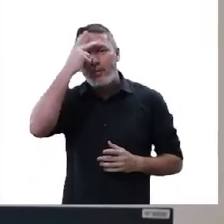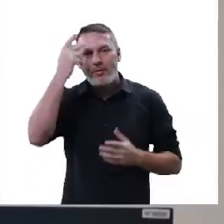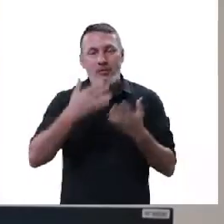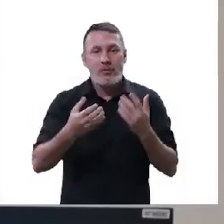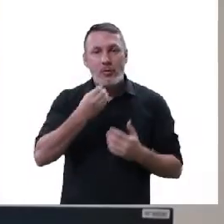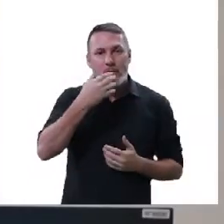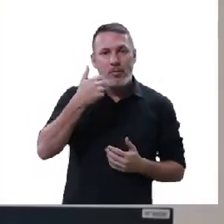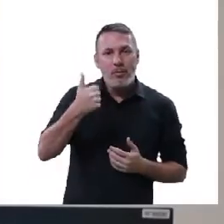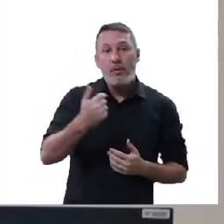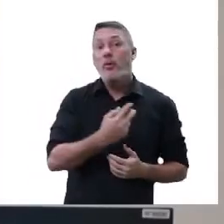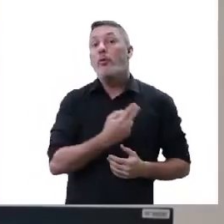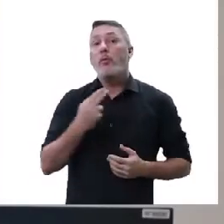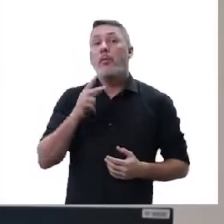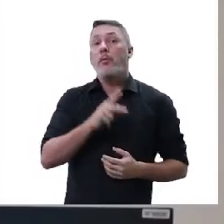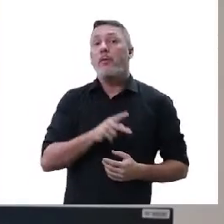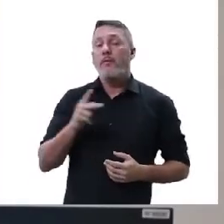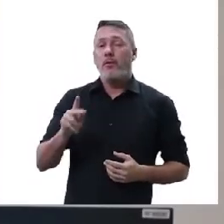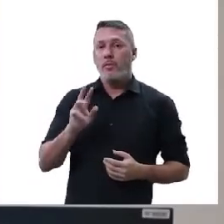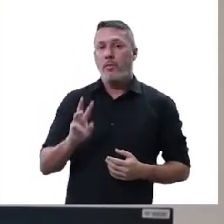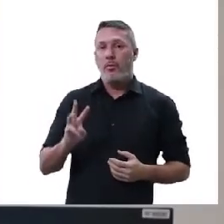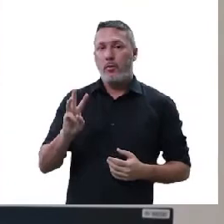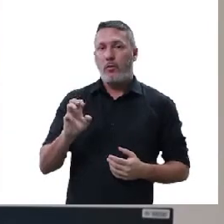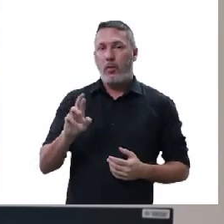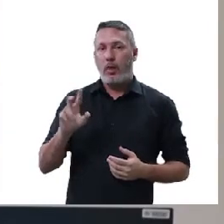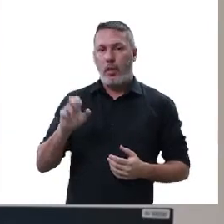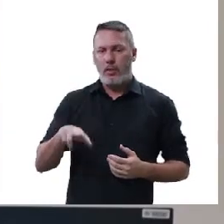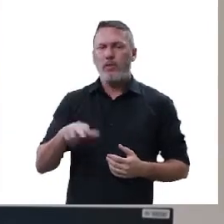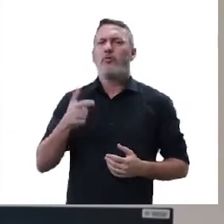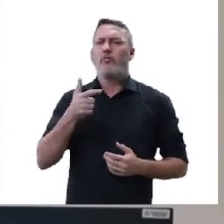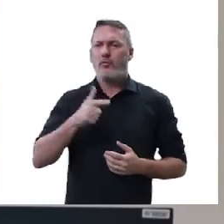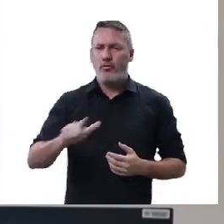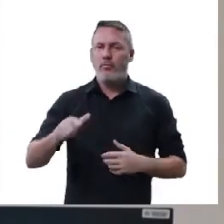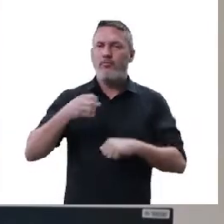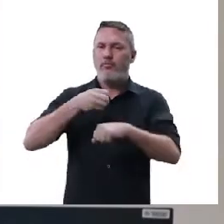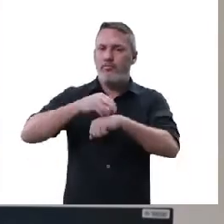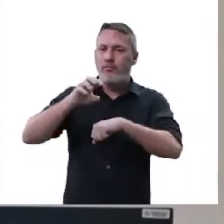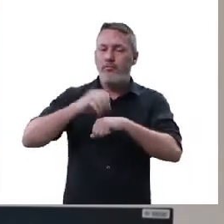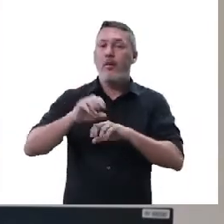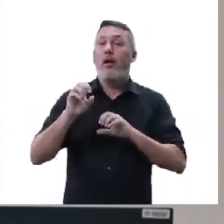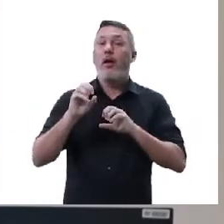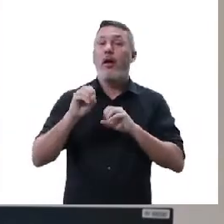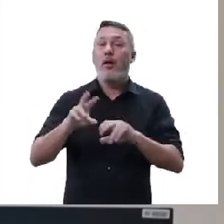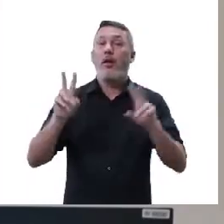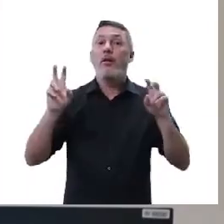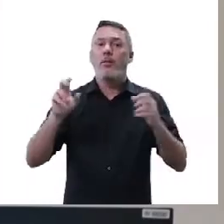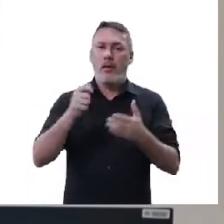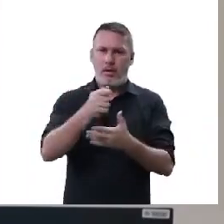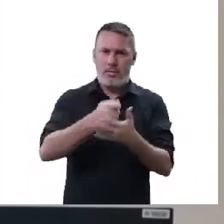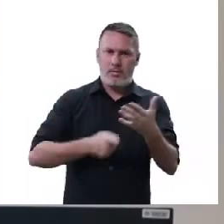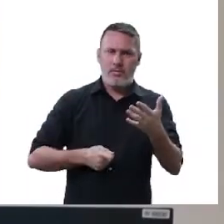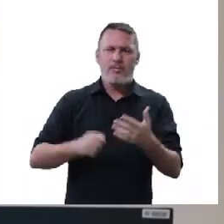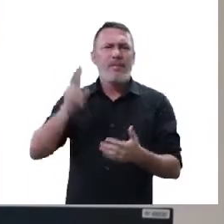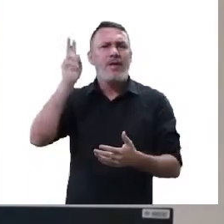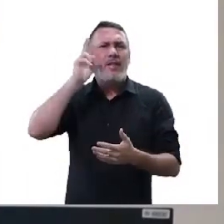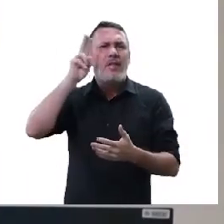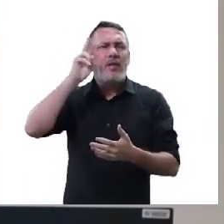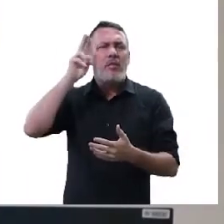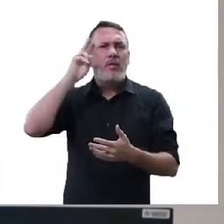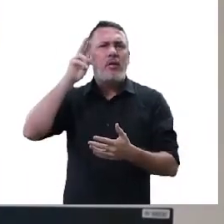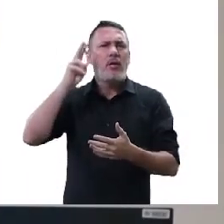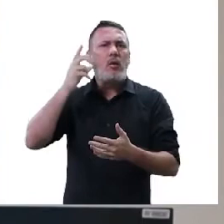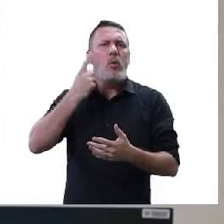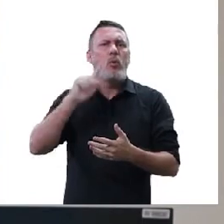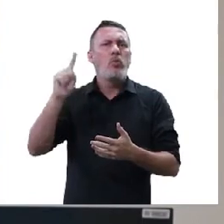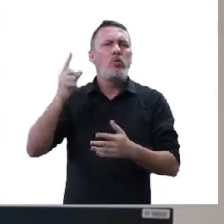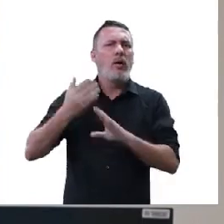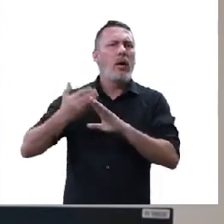Fala pessoal, tudo bem? Professor Werlin aqui, mais uma vez, para mais uma aula de redação. Nós vamos recapitular o que